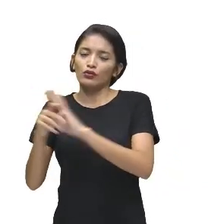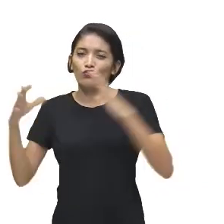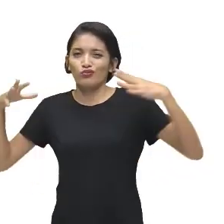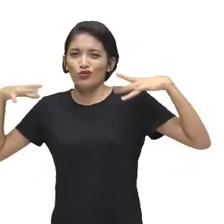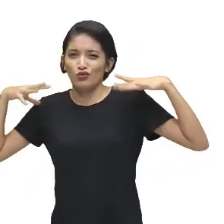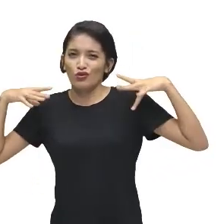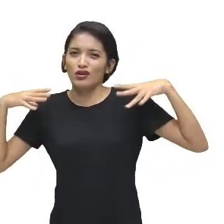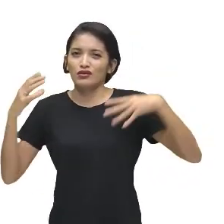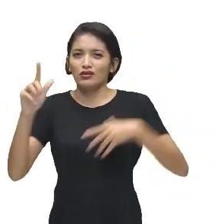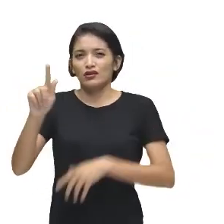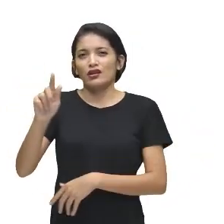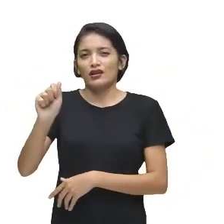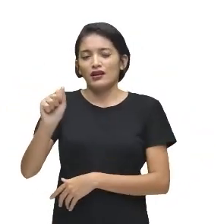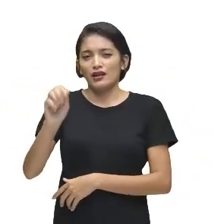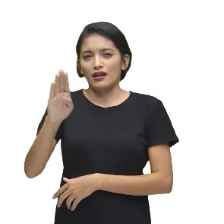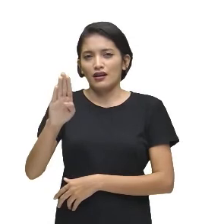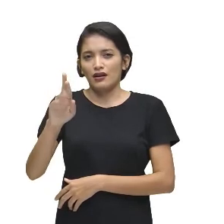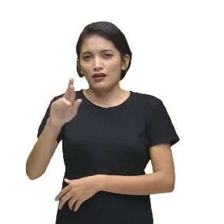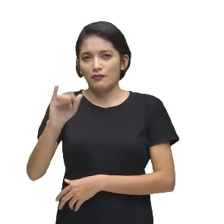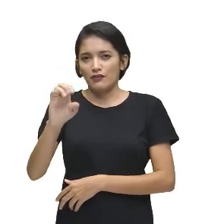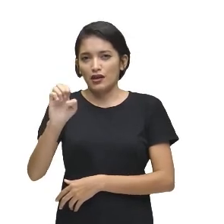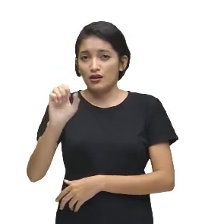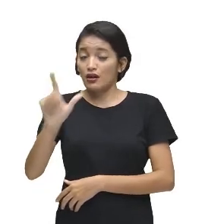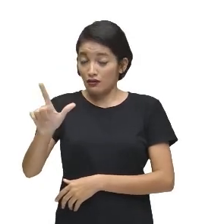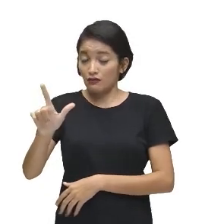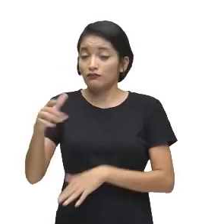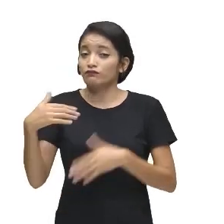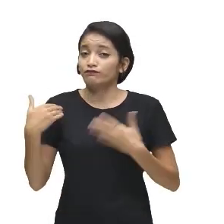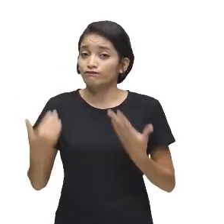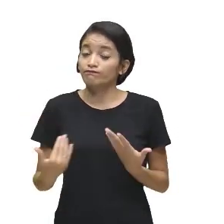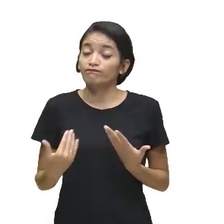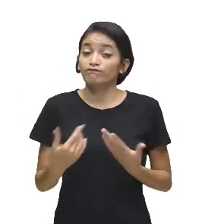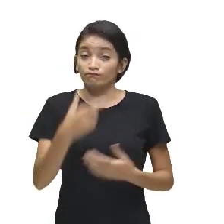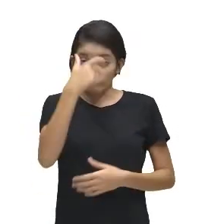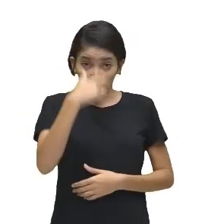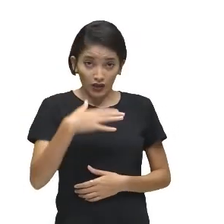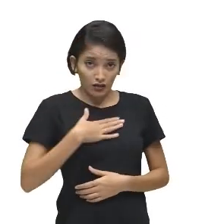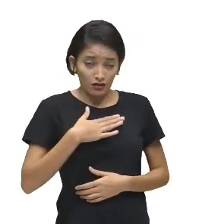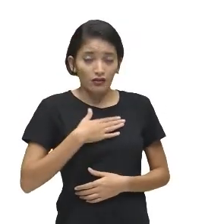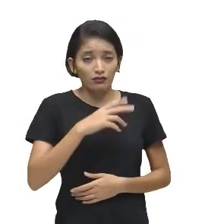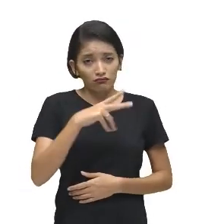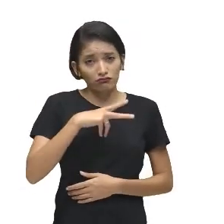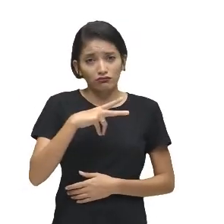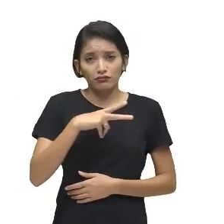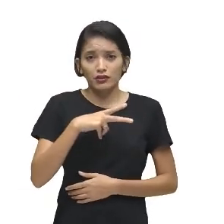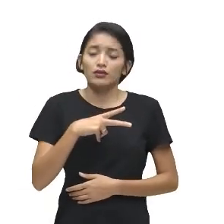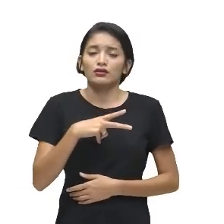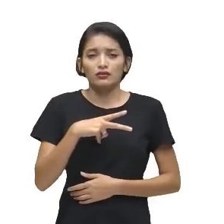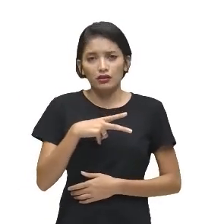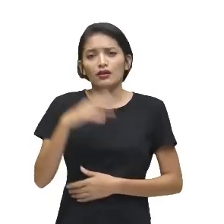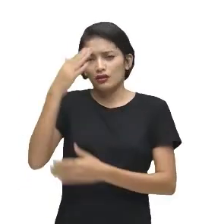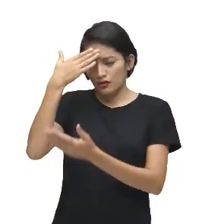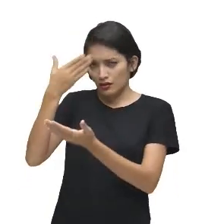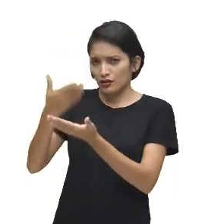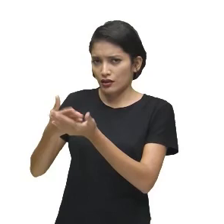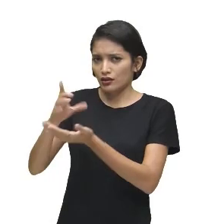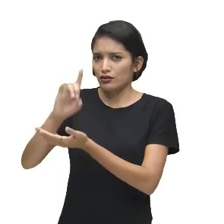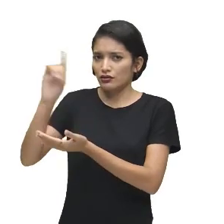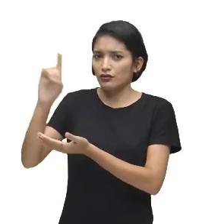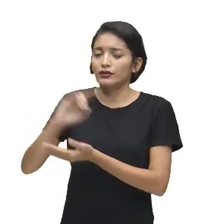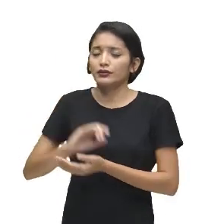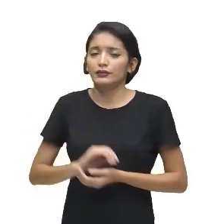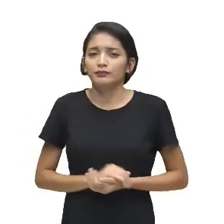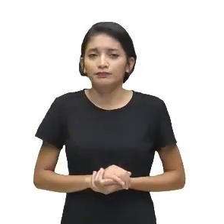né? Eu, particularmente, sou cristão, né? Então, na